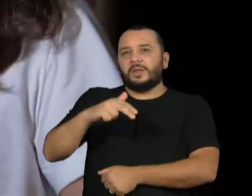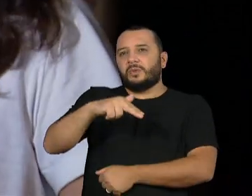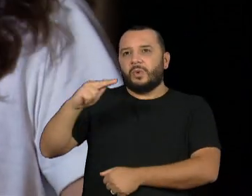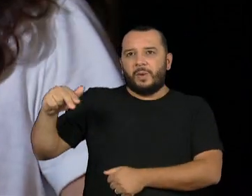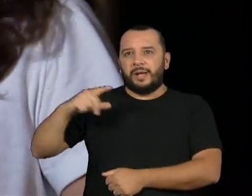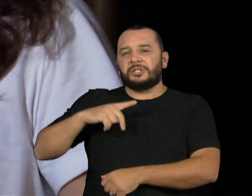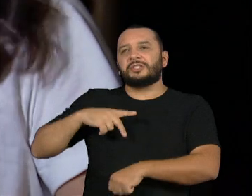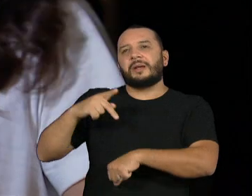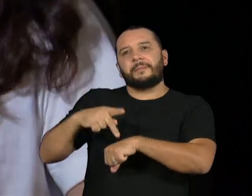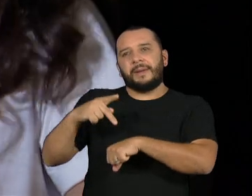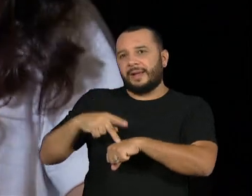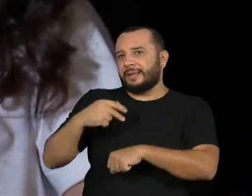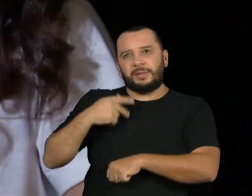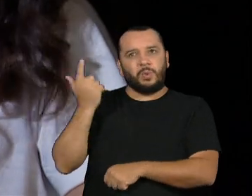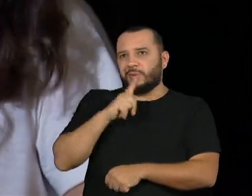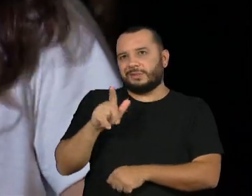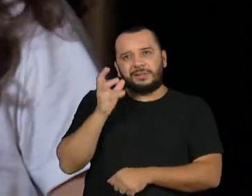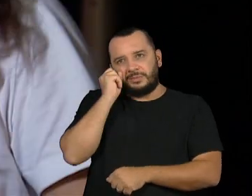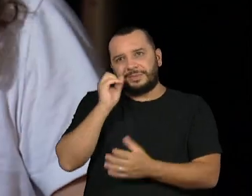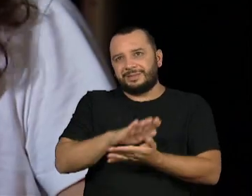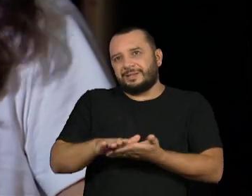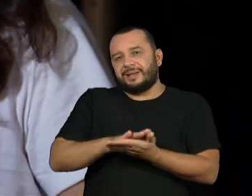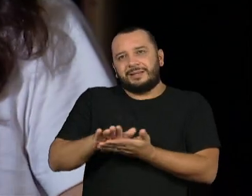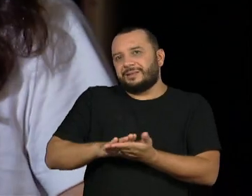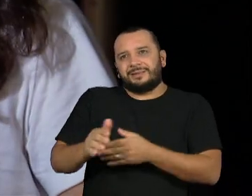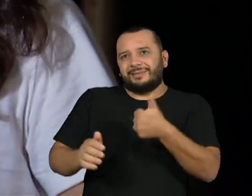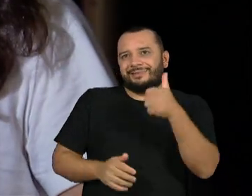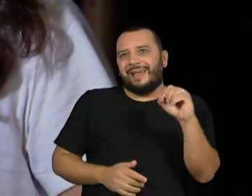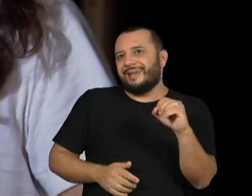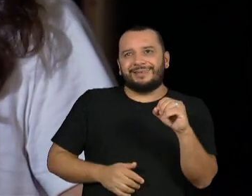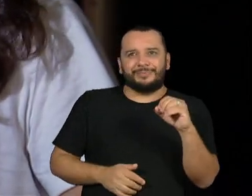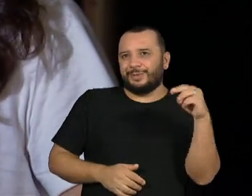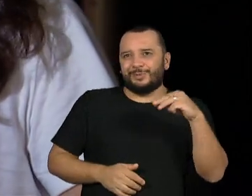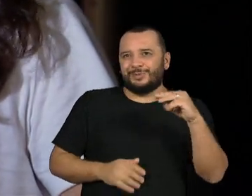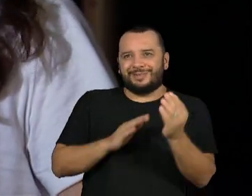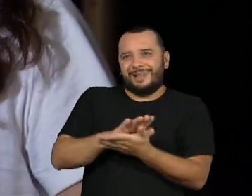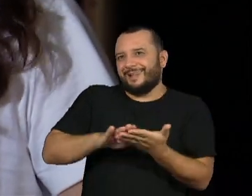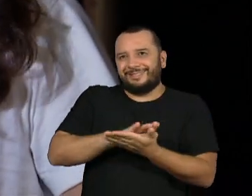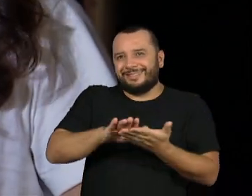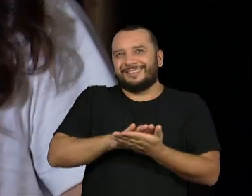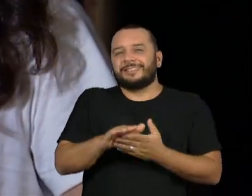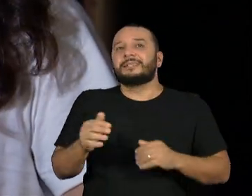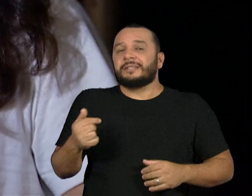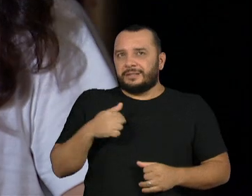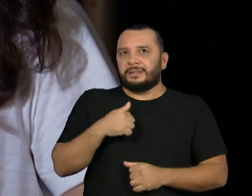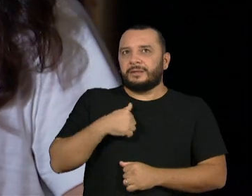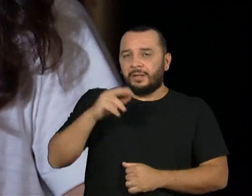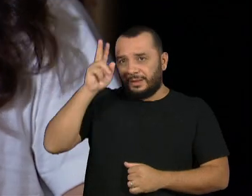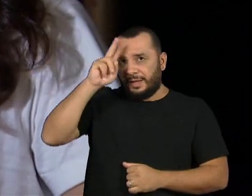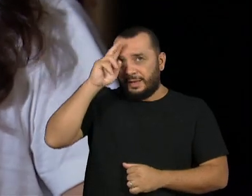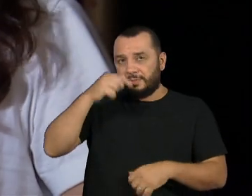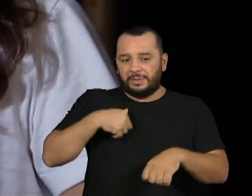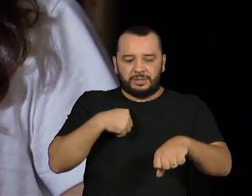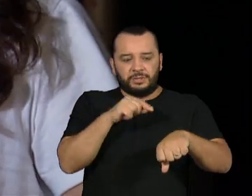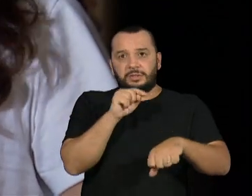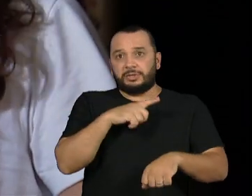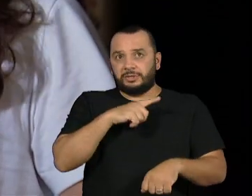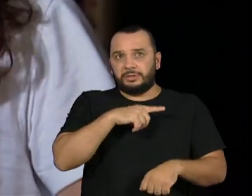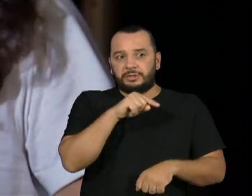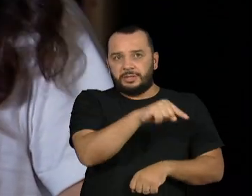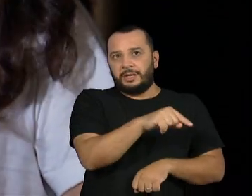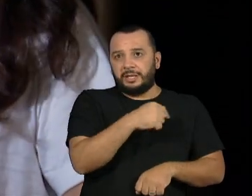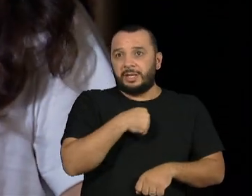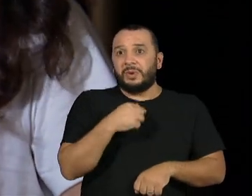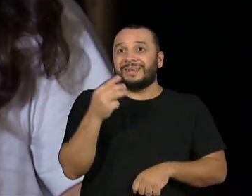às vezes eu não conseguia dormir nem 20, nem 10. Eu lembro de pôr algumas vezes meu despertador com